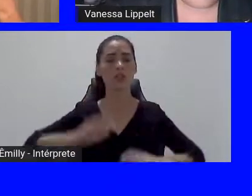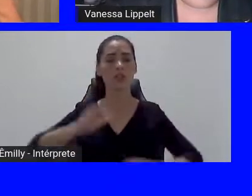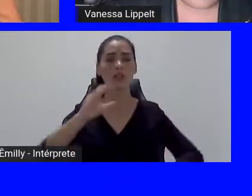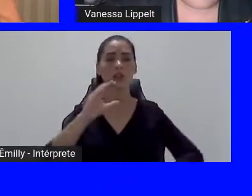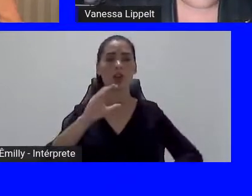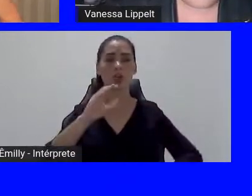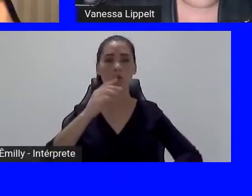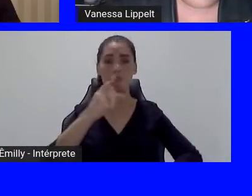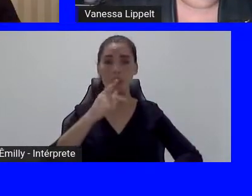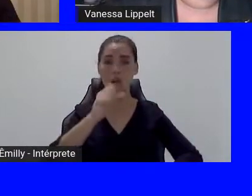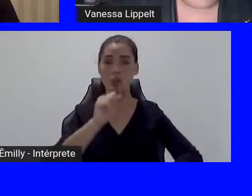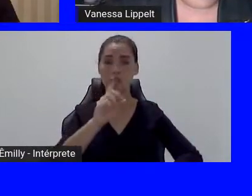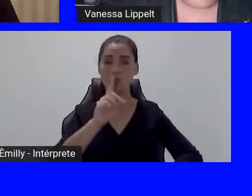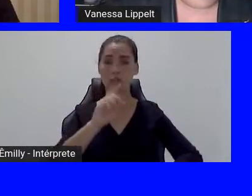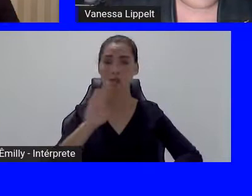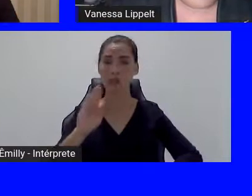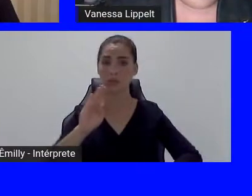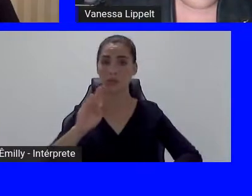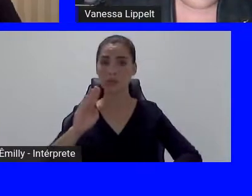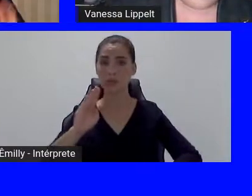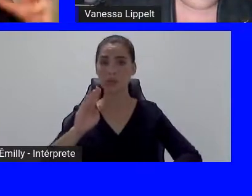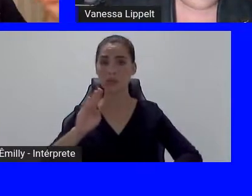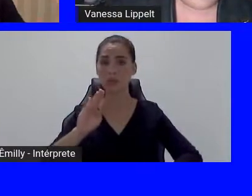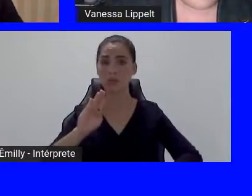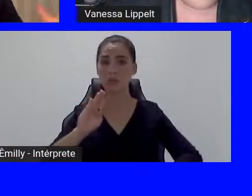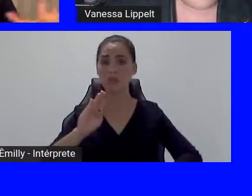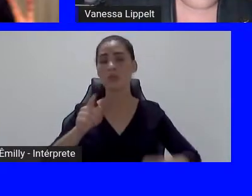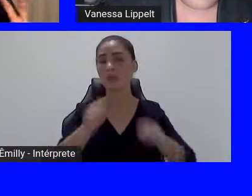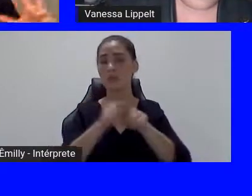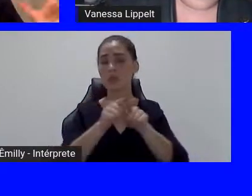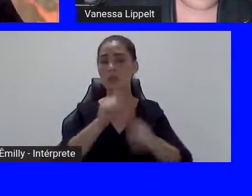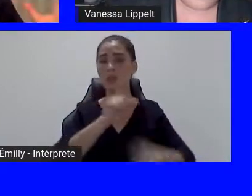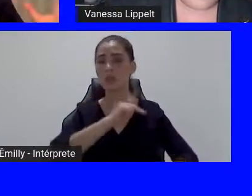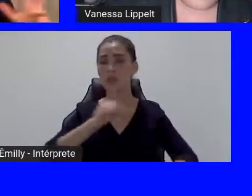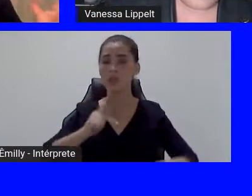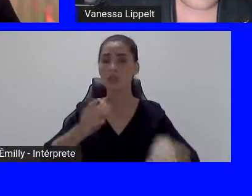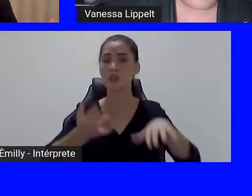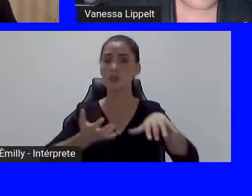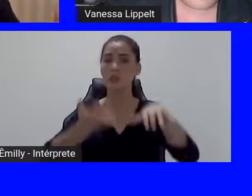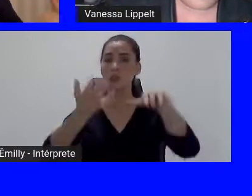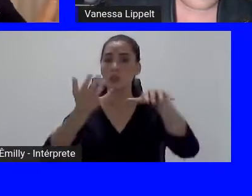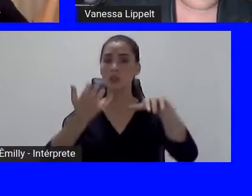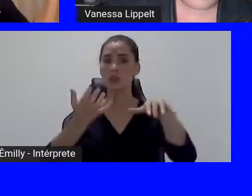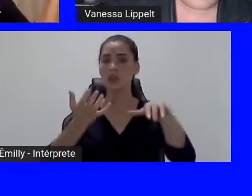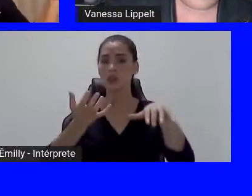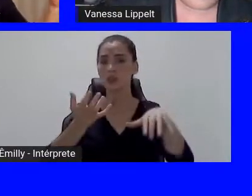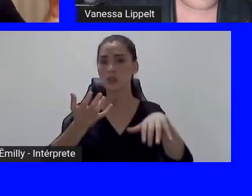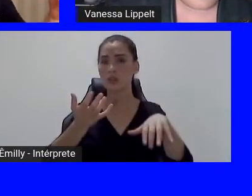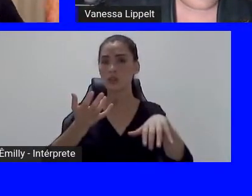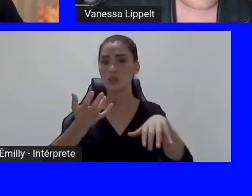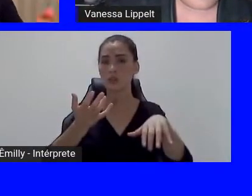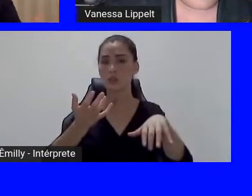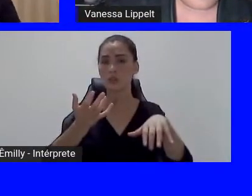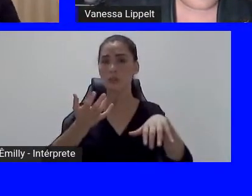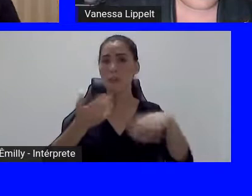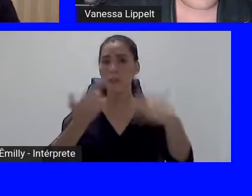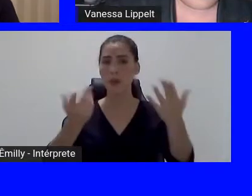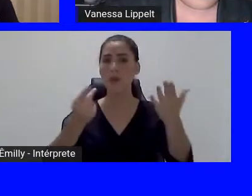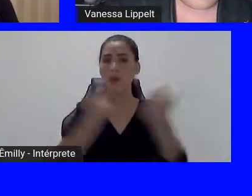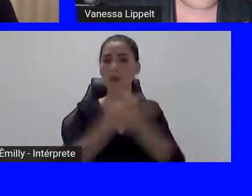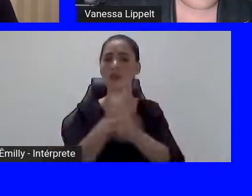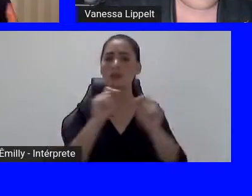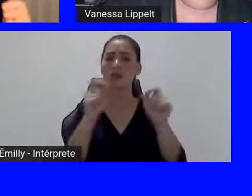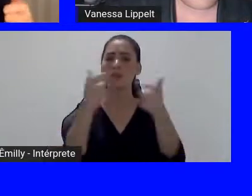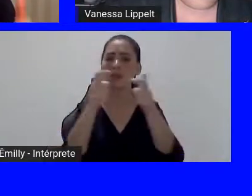dois pré-candidatos apenas um fique. O presidente do Congresso Nacional, não sei mais se fala em pré-candidatura. Então vai haver um